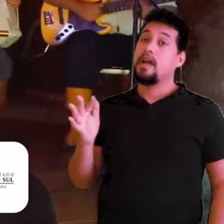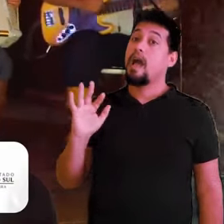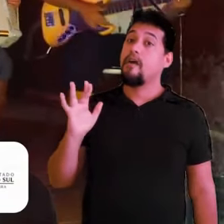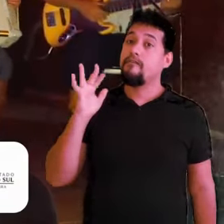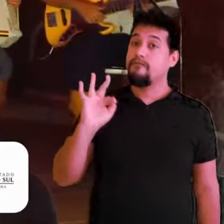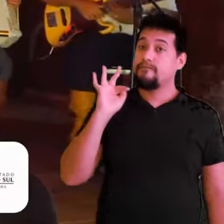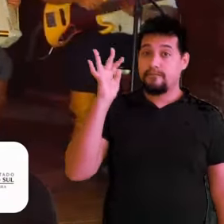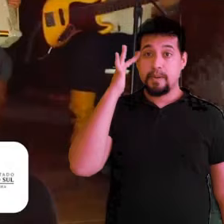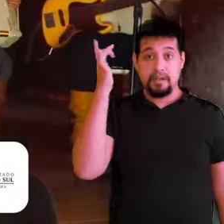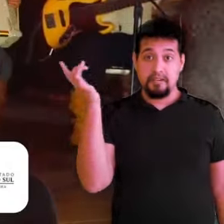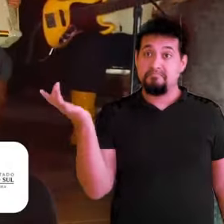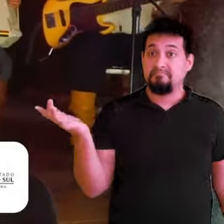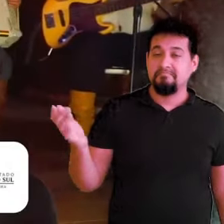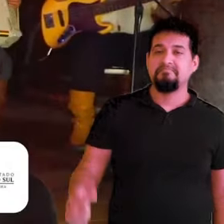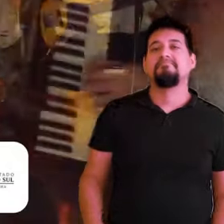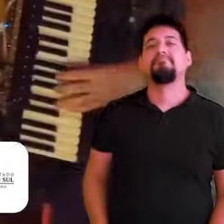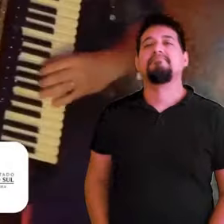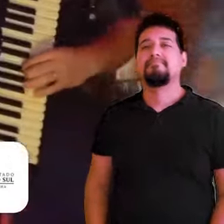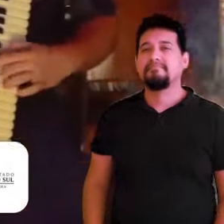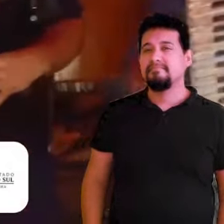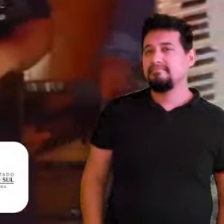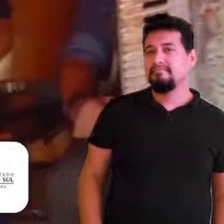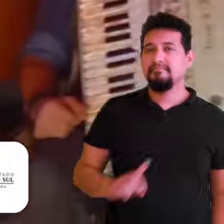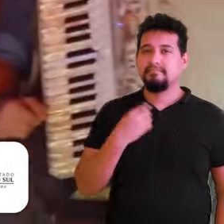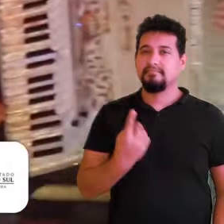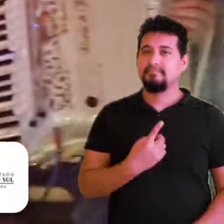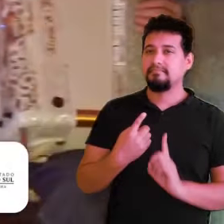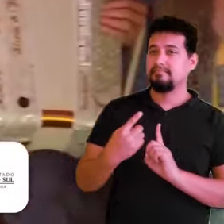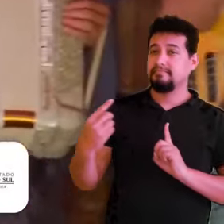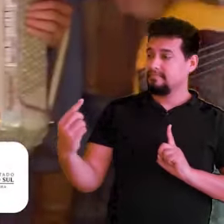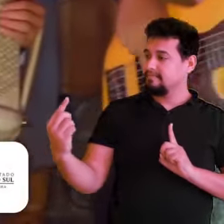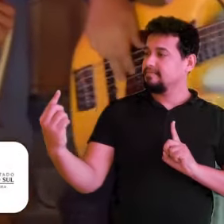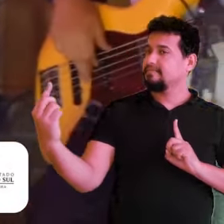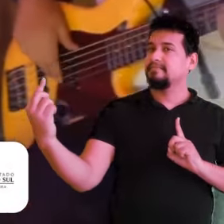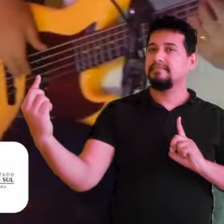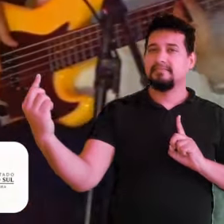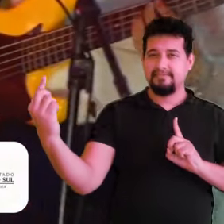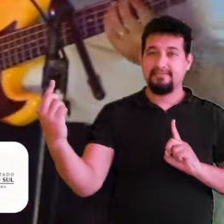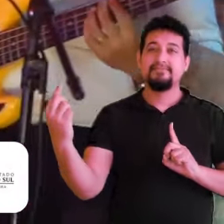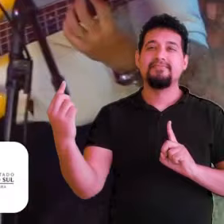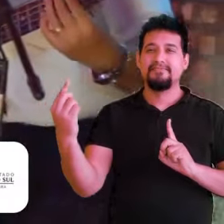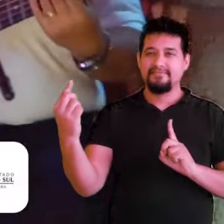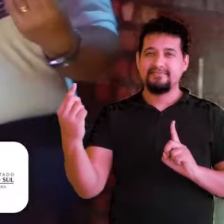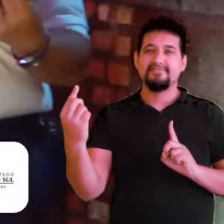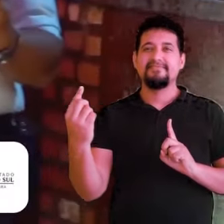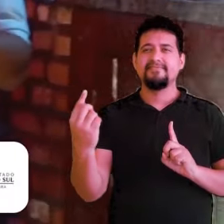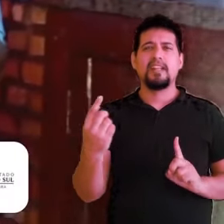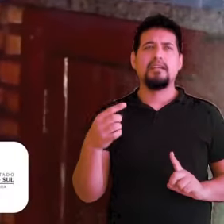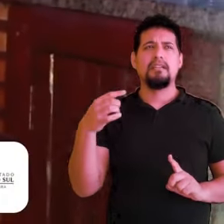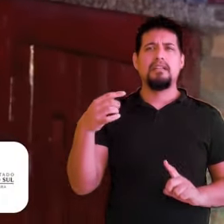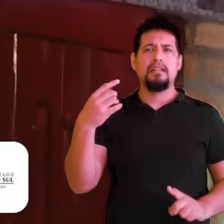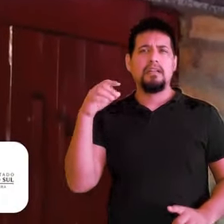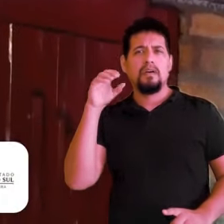sim. Quem sabe amanhã, quando estiver distante e